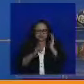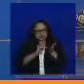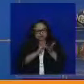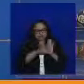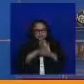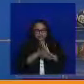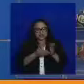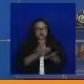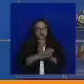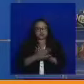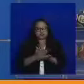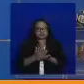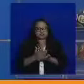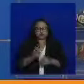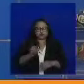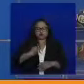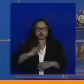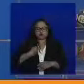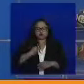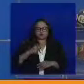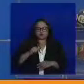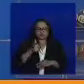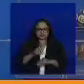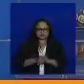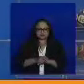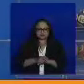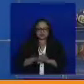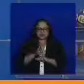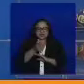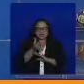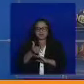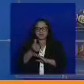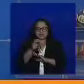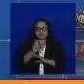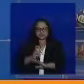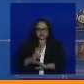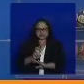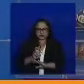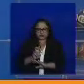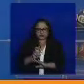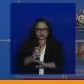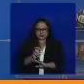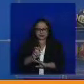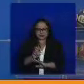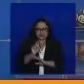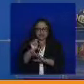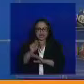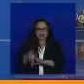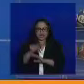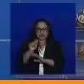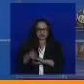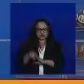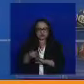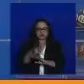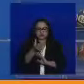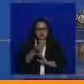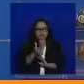começou. O primeiro número está na tela, bola azul número 65. Azul